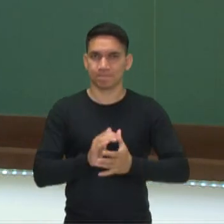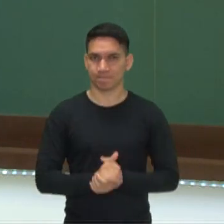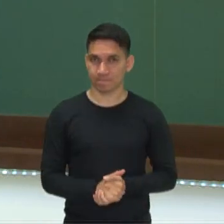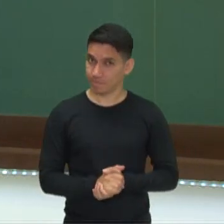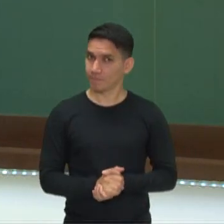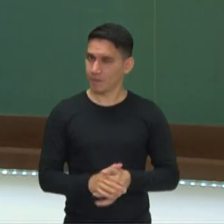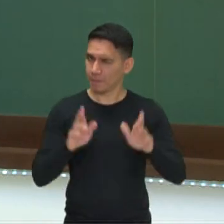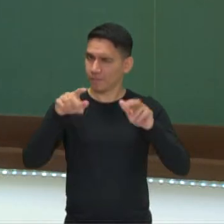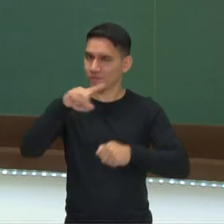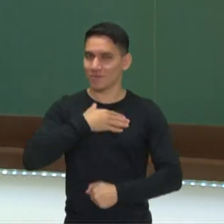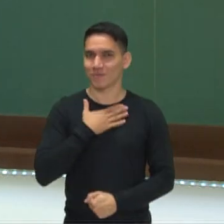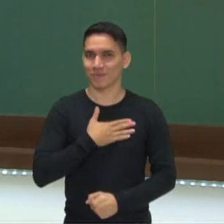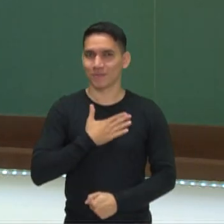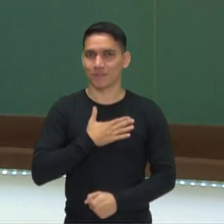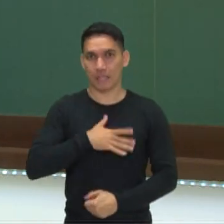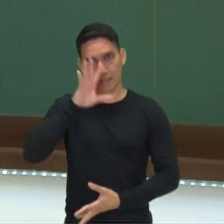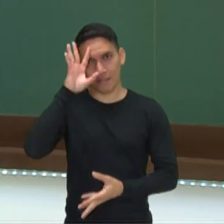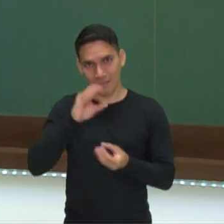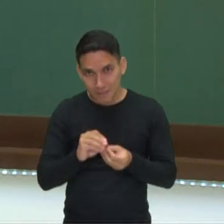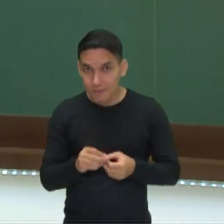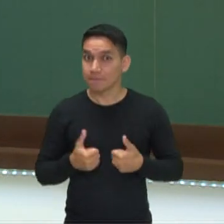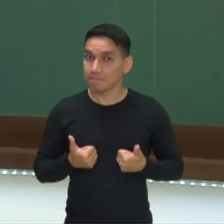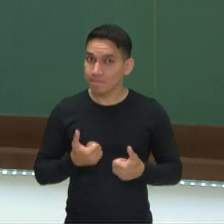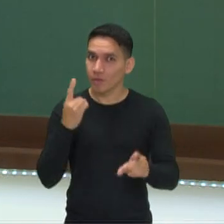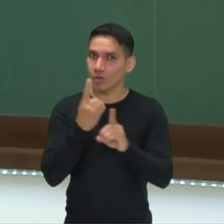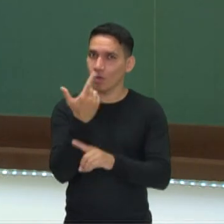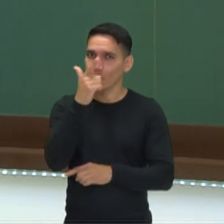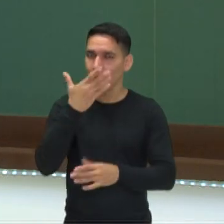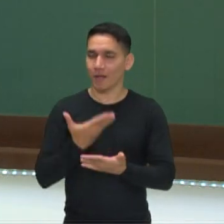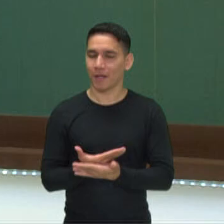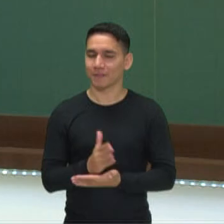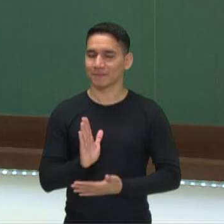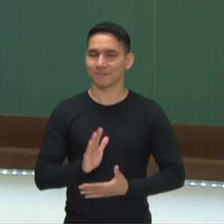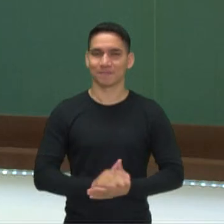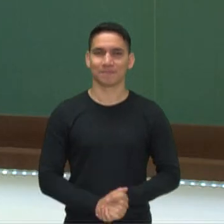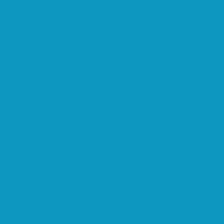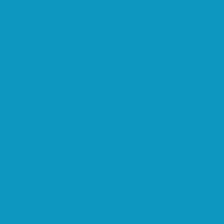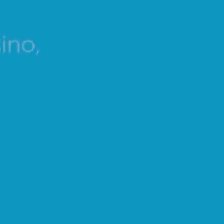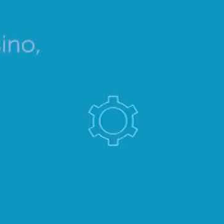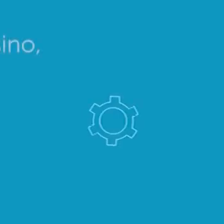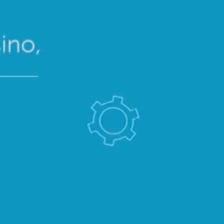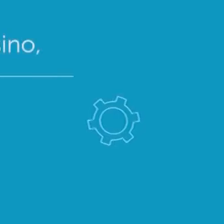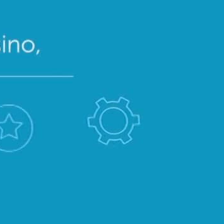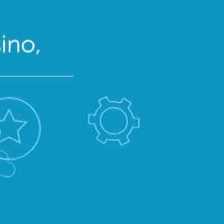ok? Espero que vocês tenham gostado, entendido e espero você na próxima aula. Até mais!